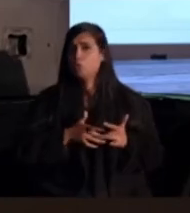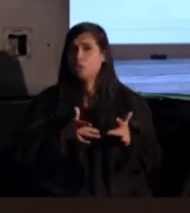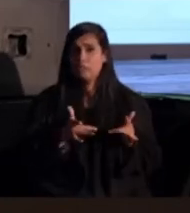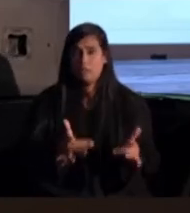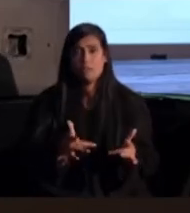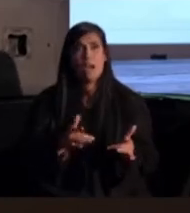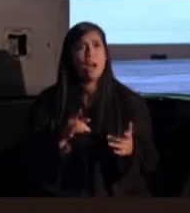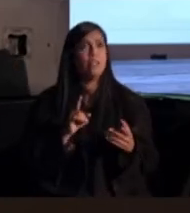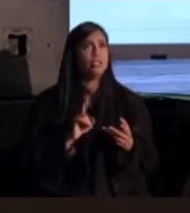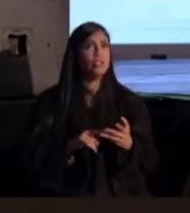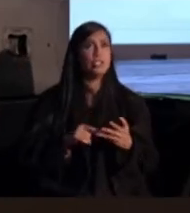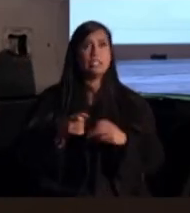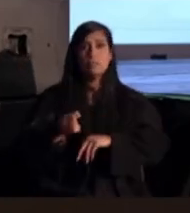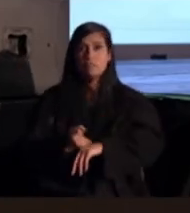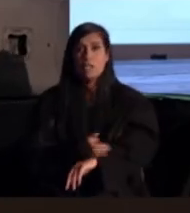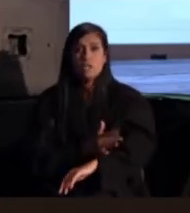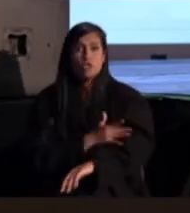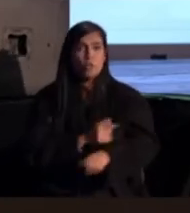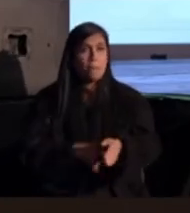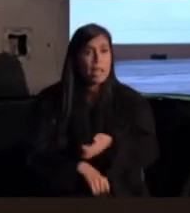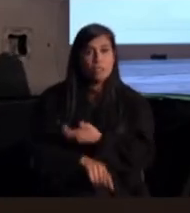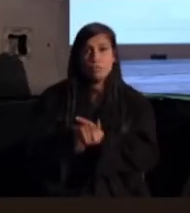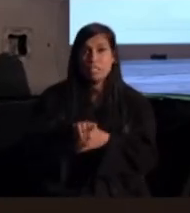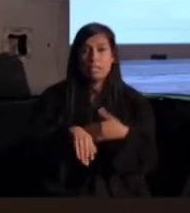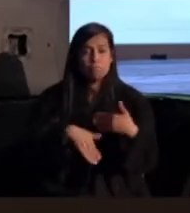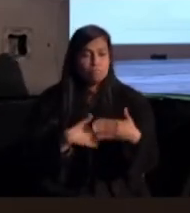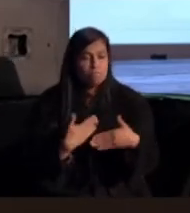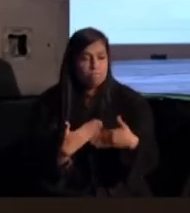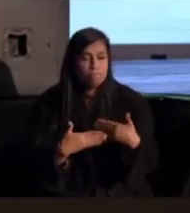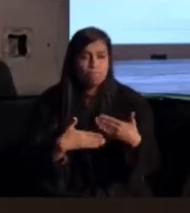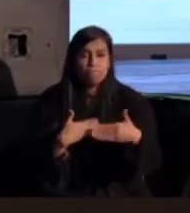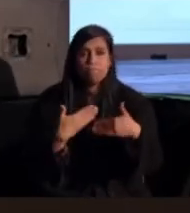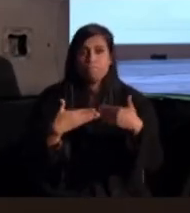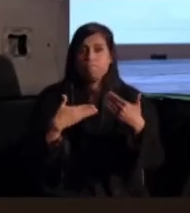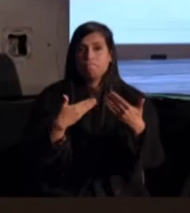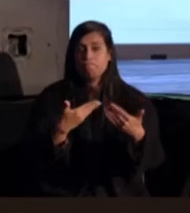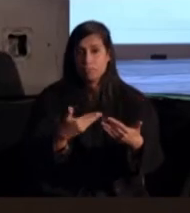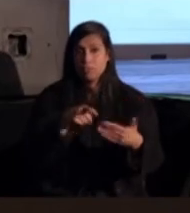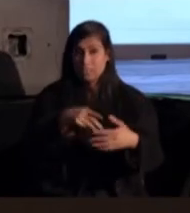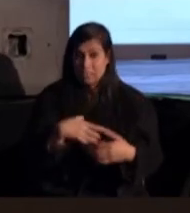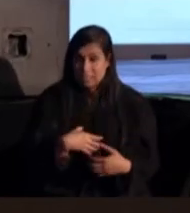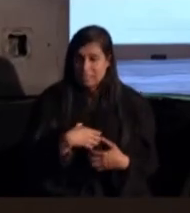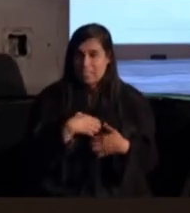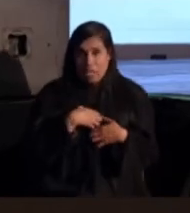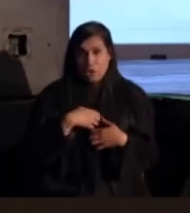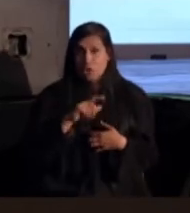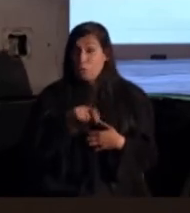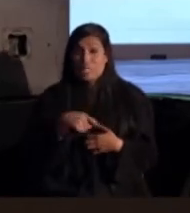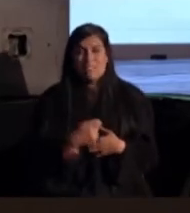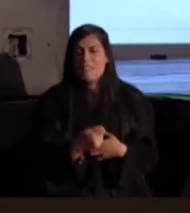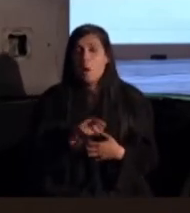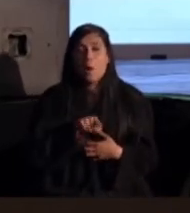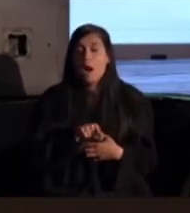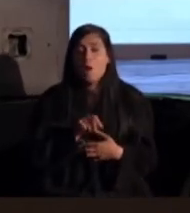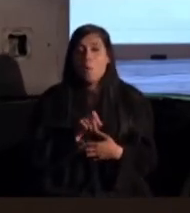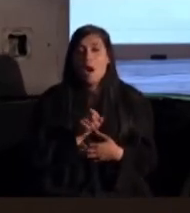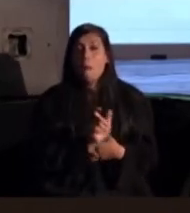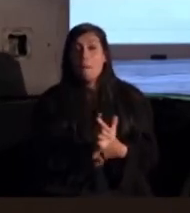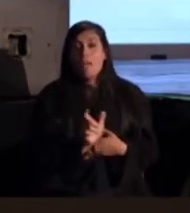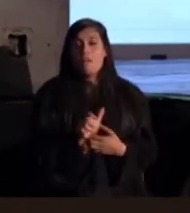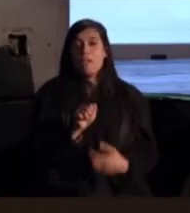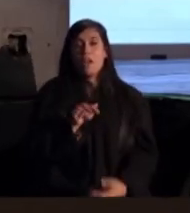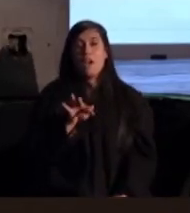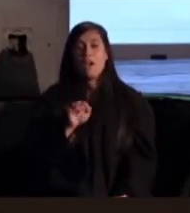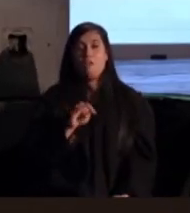os sentimentos são construídos dessa maneira. Isso são afetos. Eu estou a chamar tudo de afeto aqui, tá? E esses